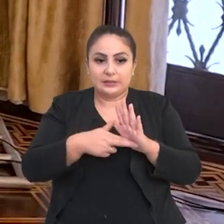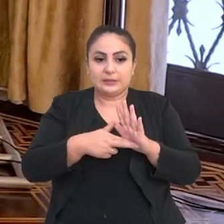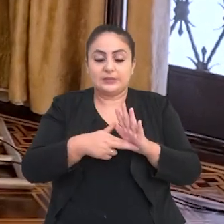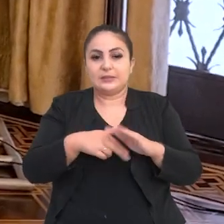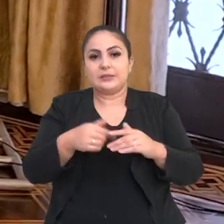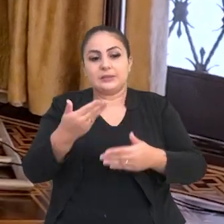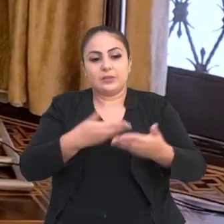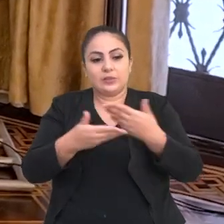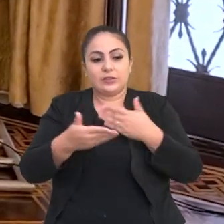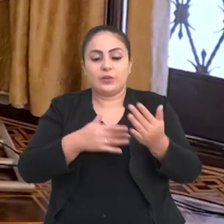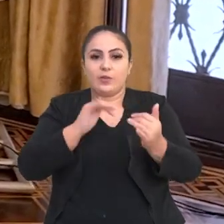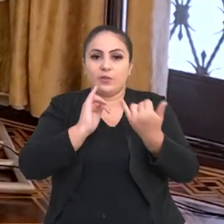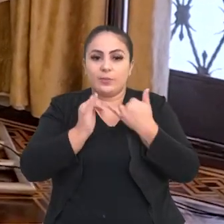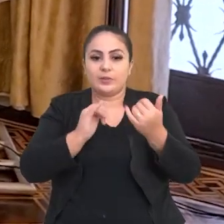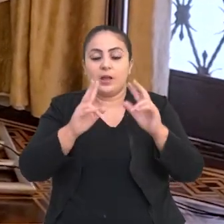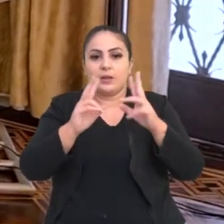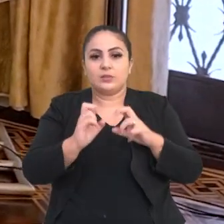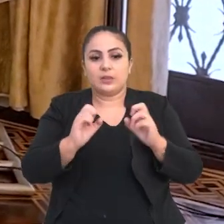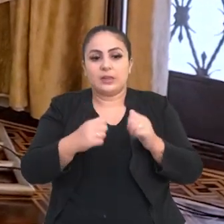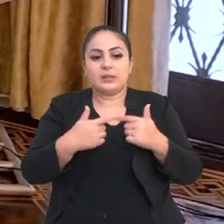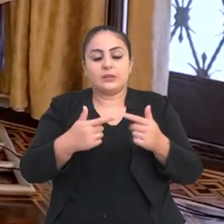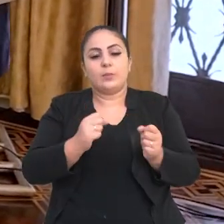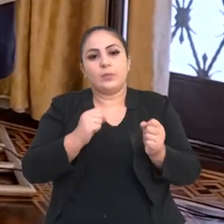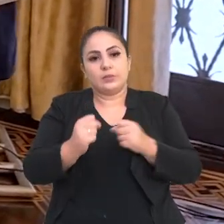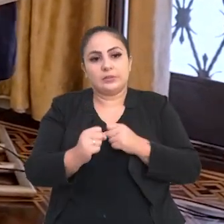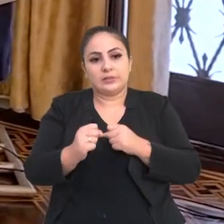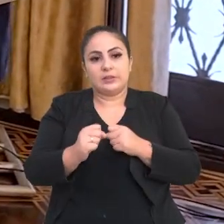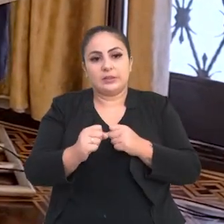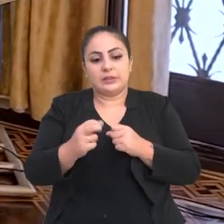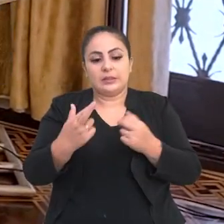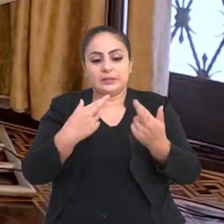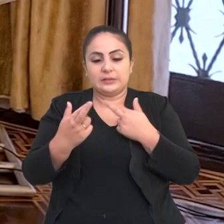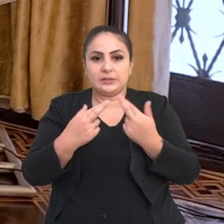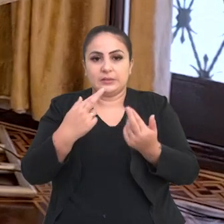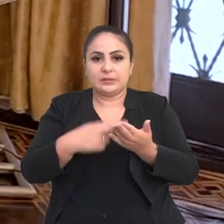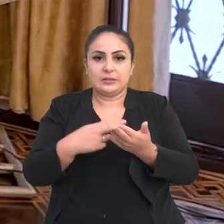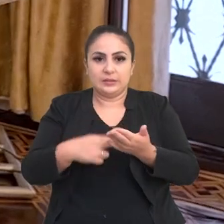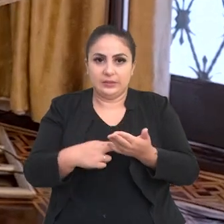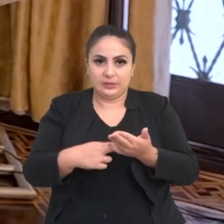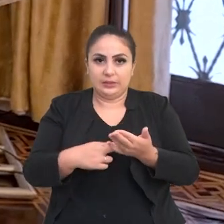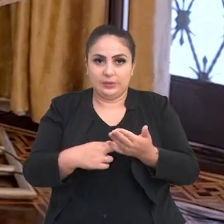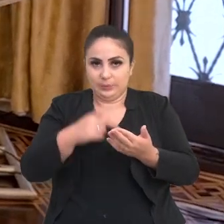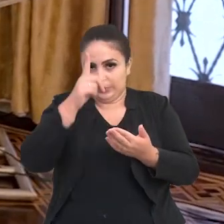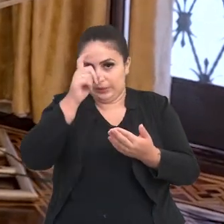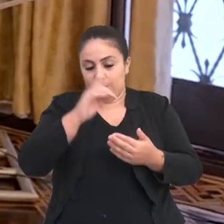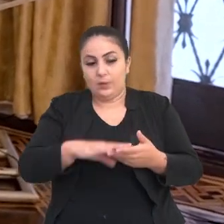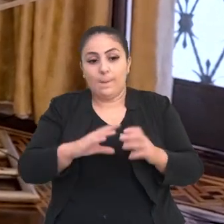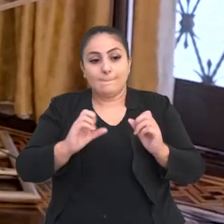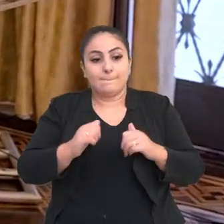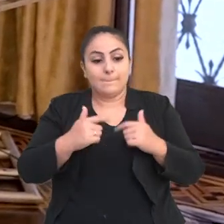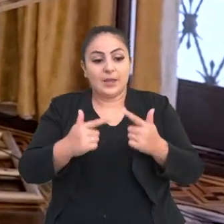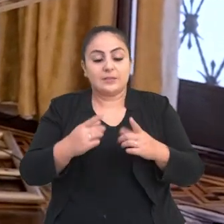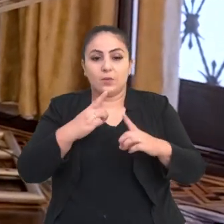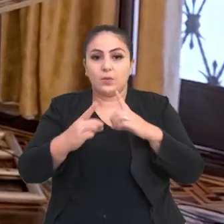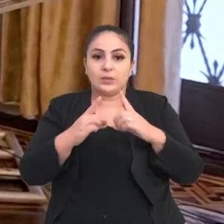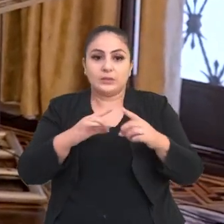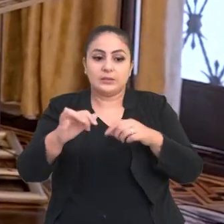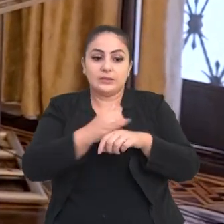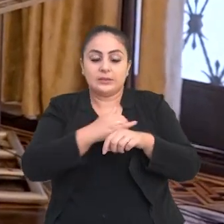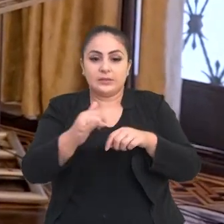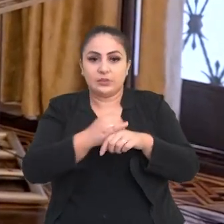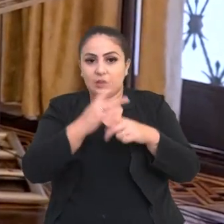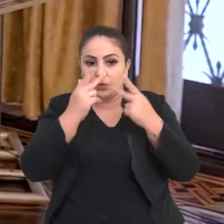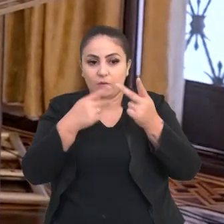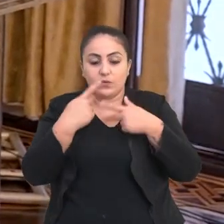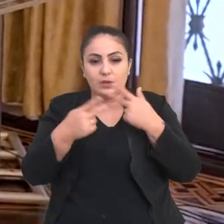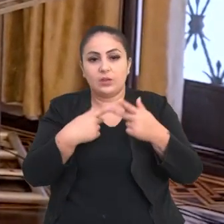restritivas, ajustando e trocando informações sobre ações possíveis em relação à regulação dos leitos hospitalares, ou seja, uma ação